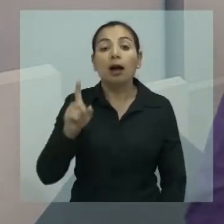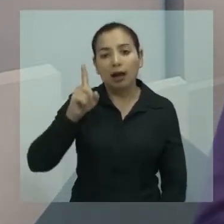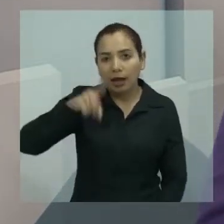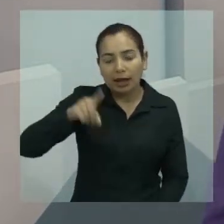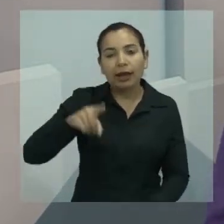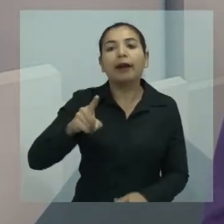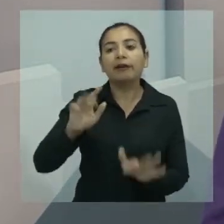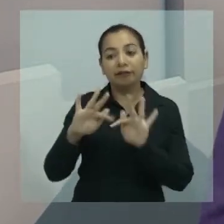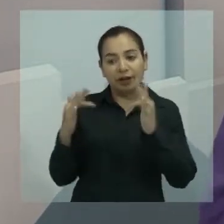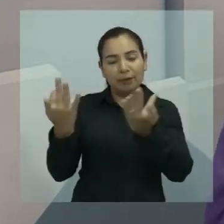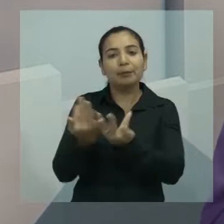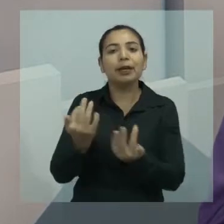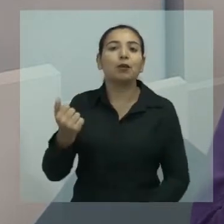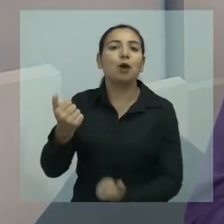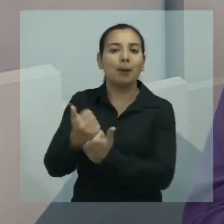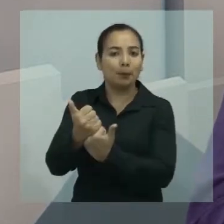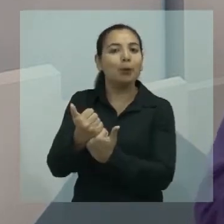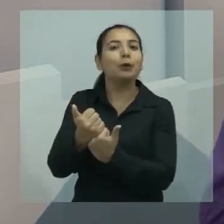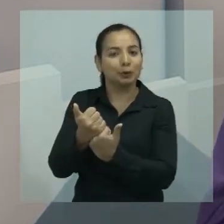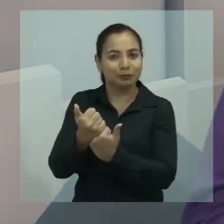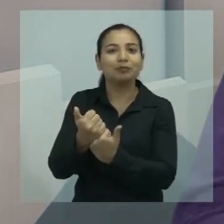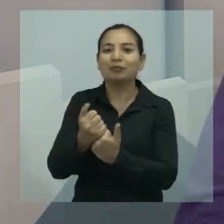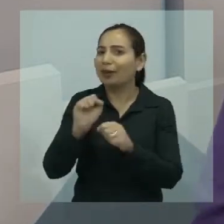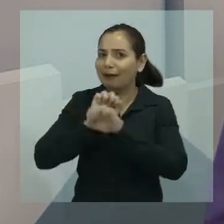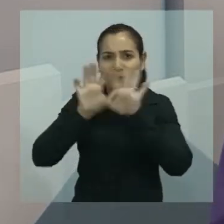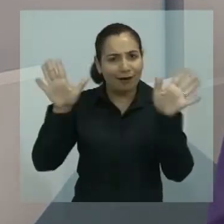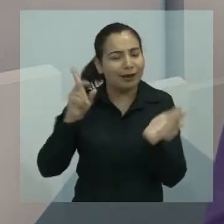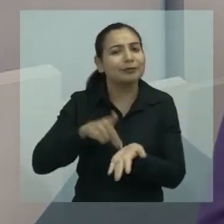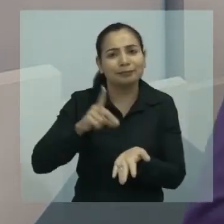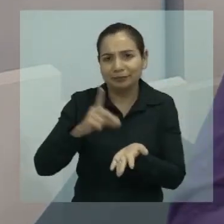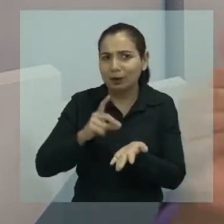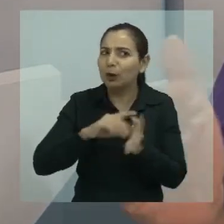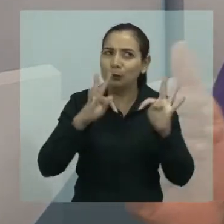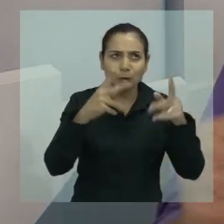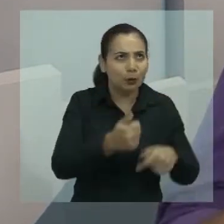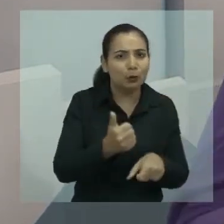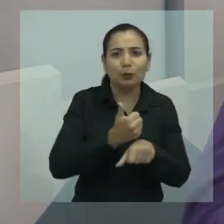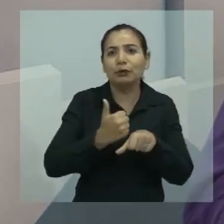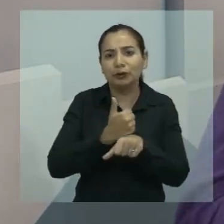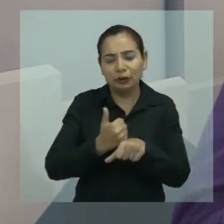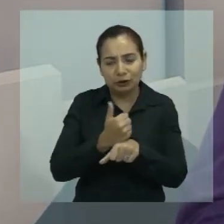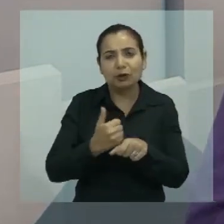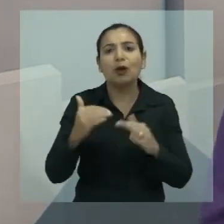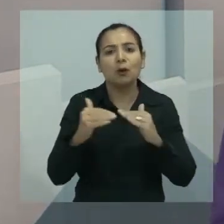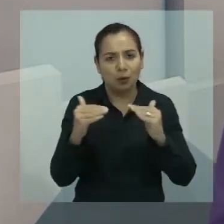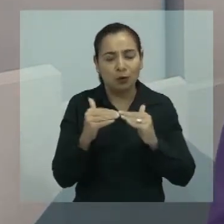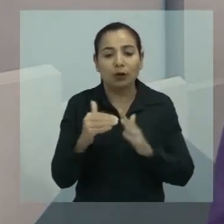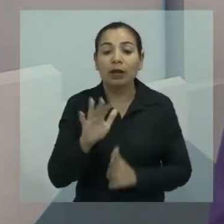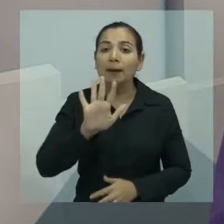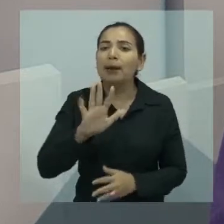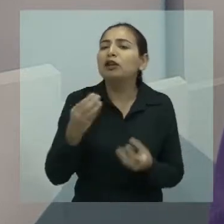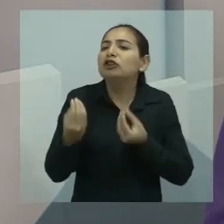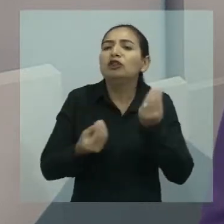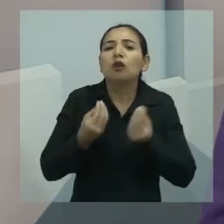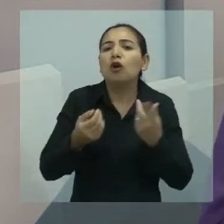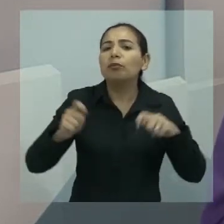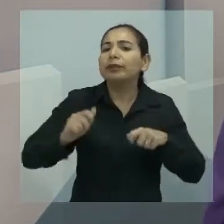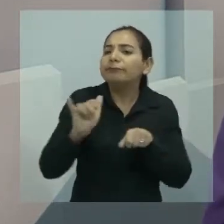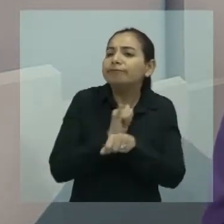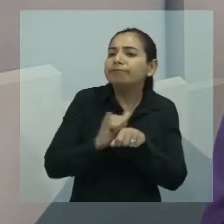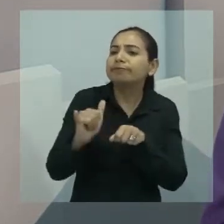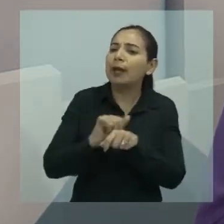que promovem o sucesso educacional. E a presença da família é um dos fatores mais evidentes, né? Isso é claro, é consenso,